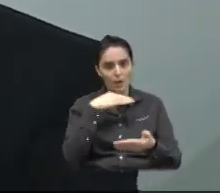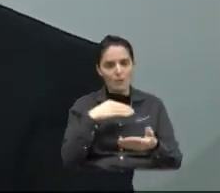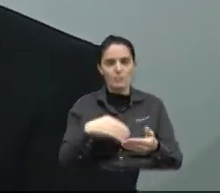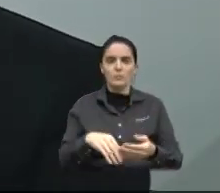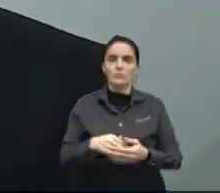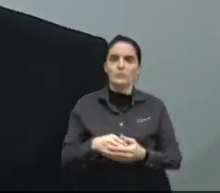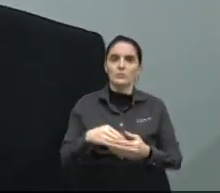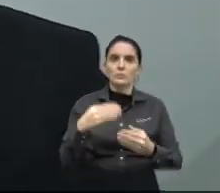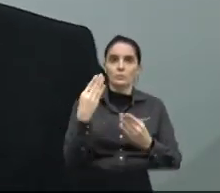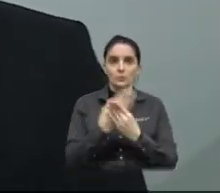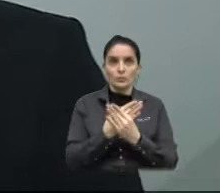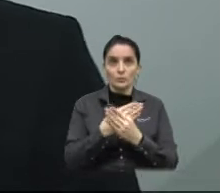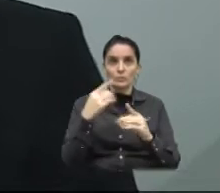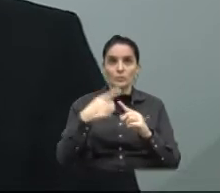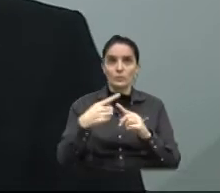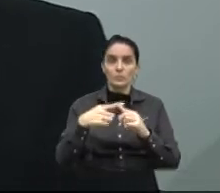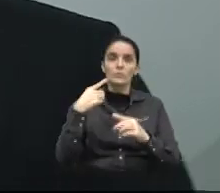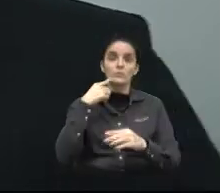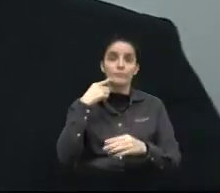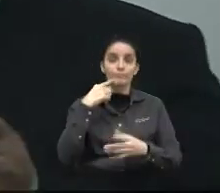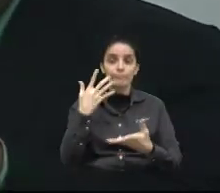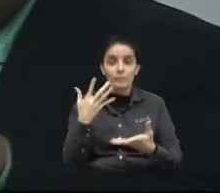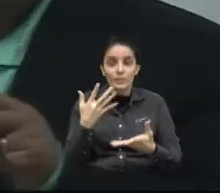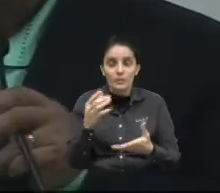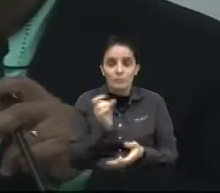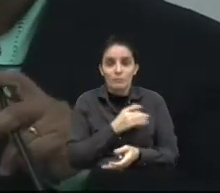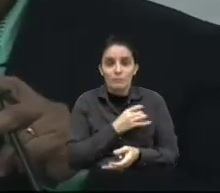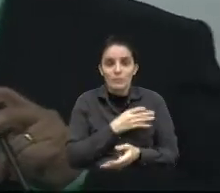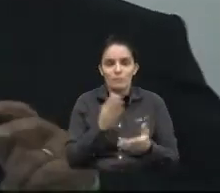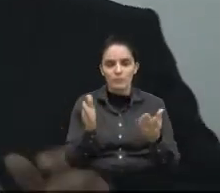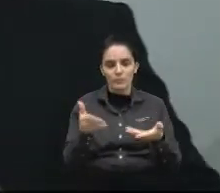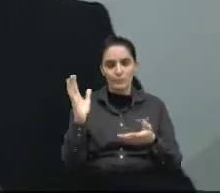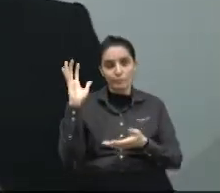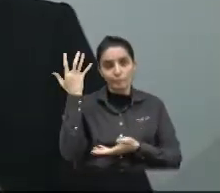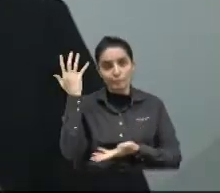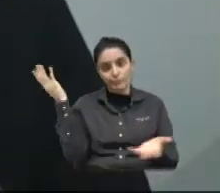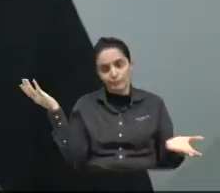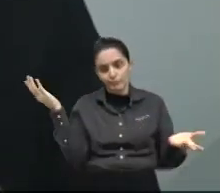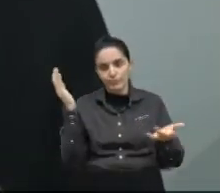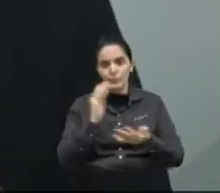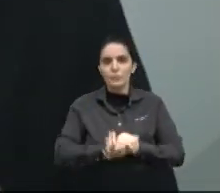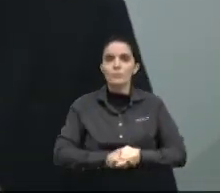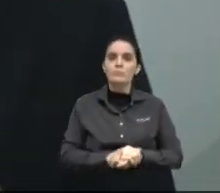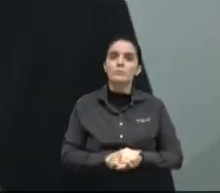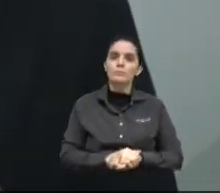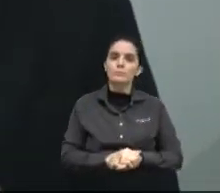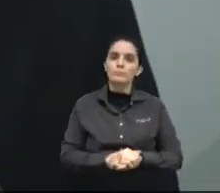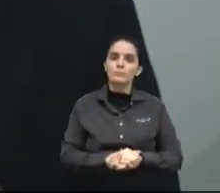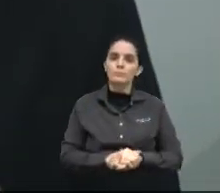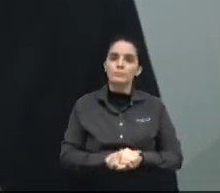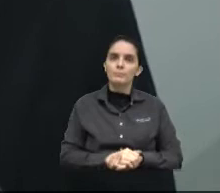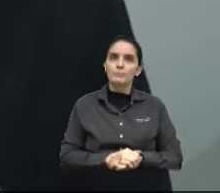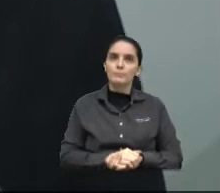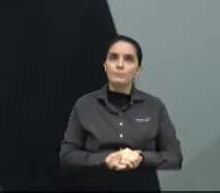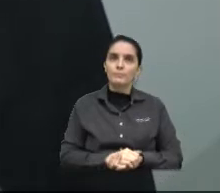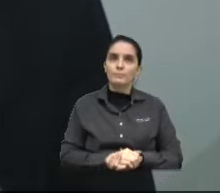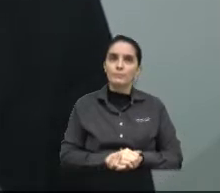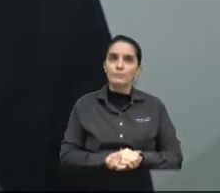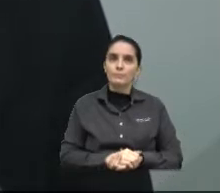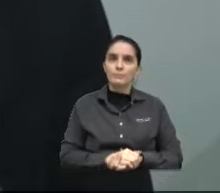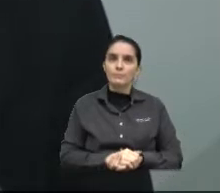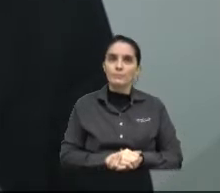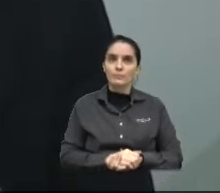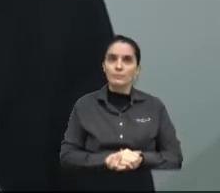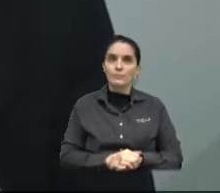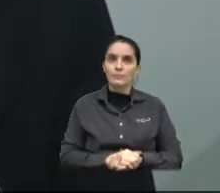que eu temia aconteceu o evento todo sujo de ovo